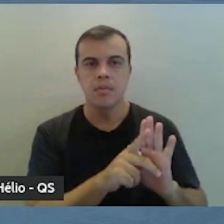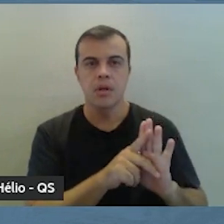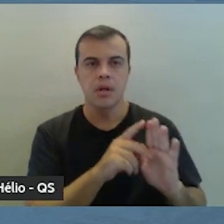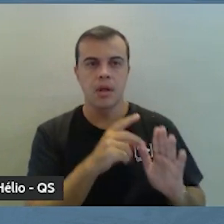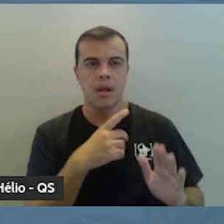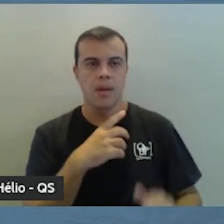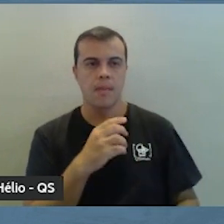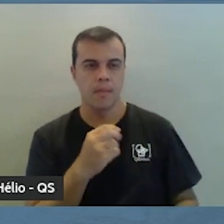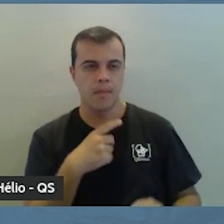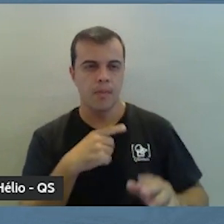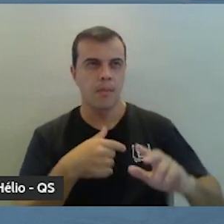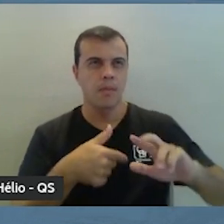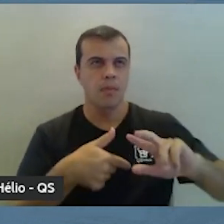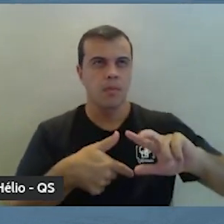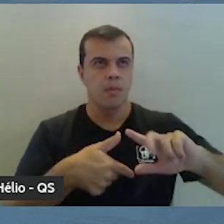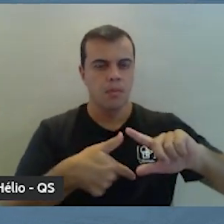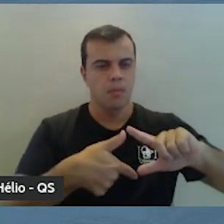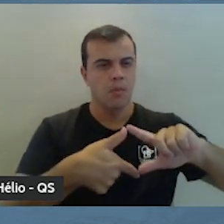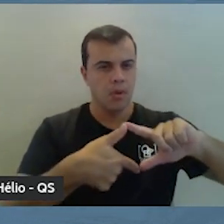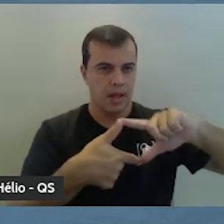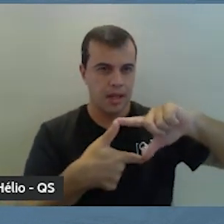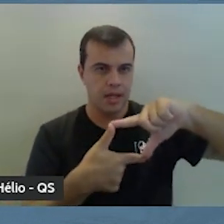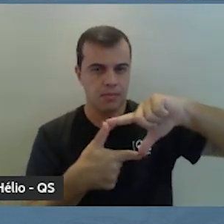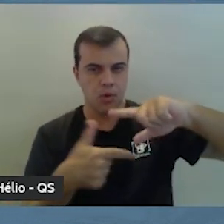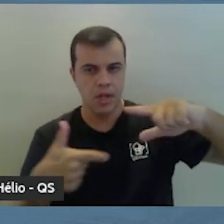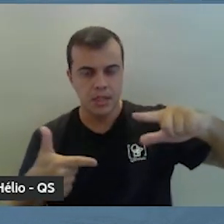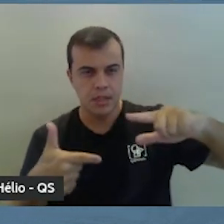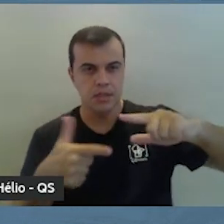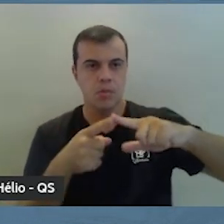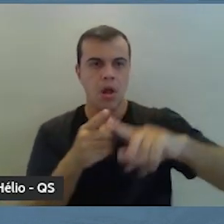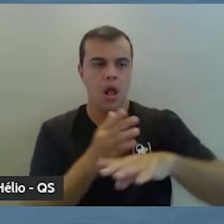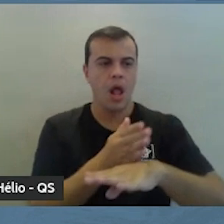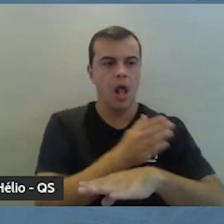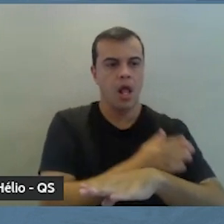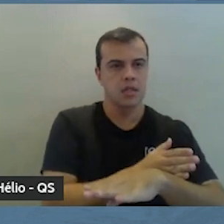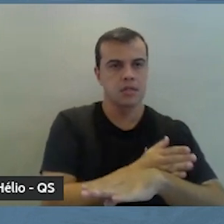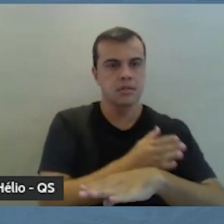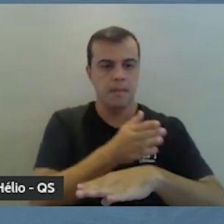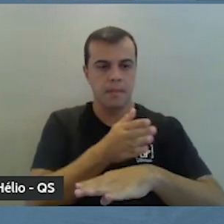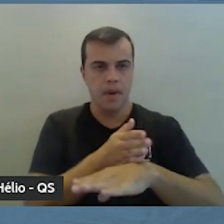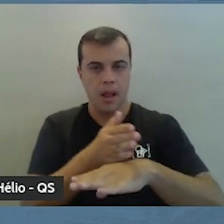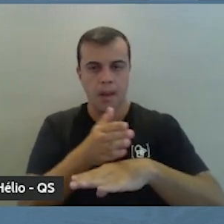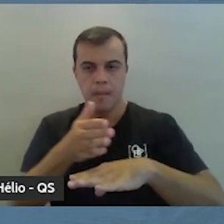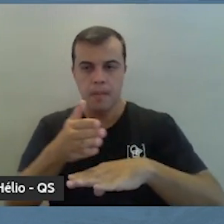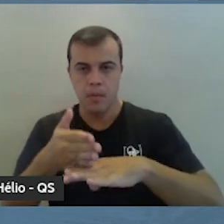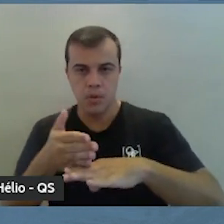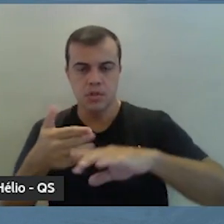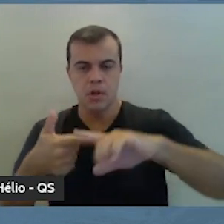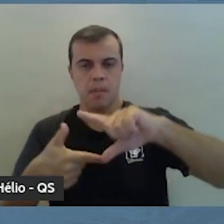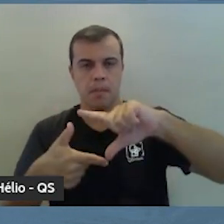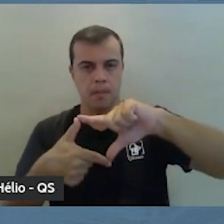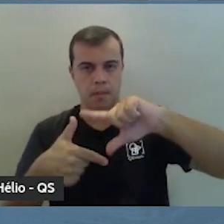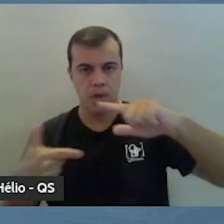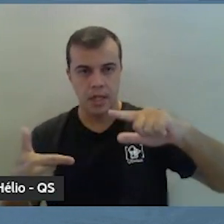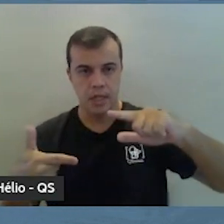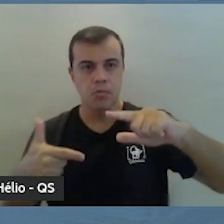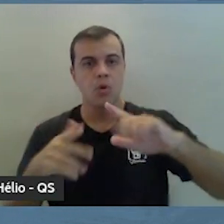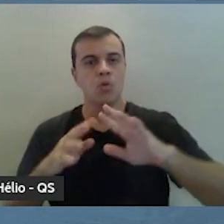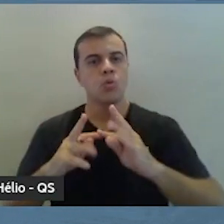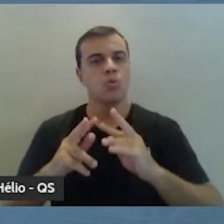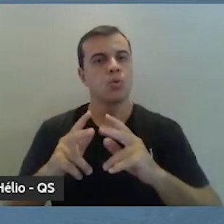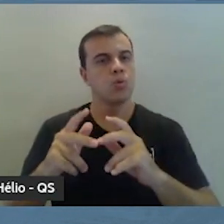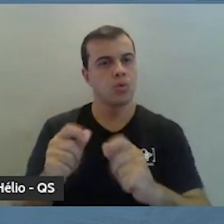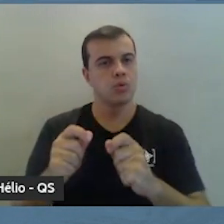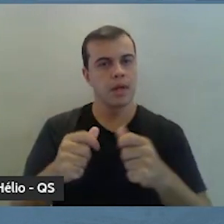pré-modernismo, o modernismo e o, entre aspas, pós-modernismo, que seria essa contemporaneidade. Esses tópicos são os tópicos